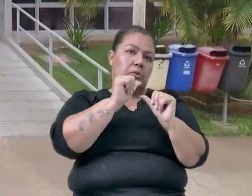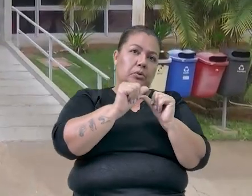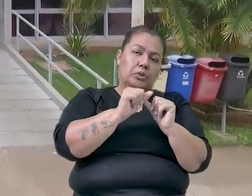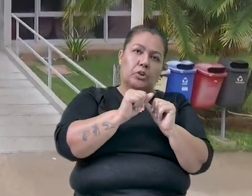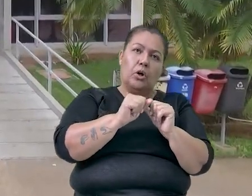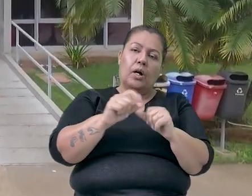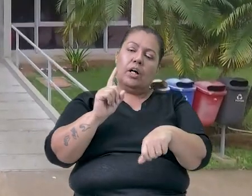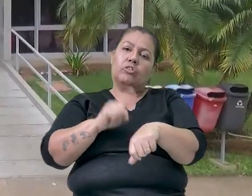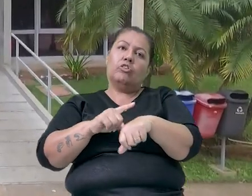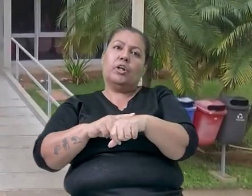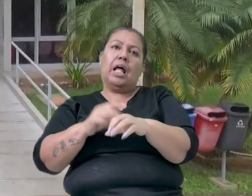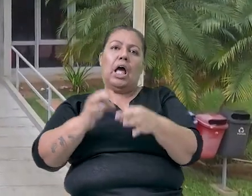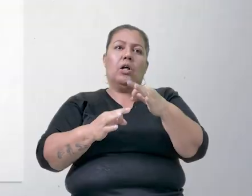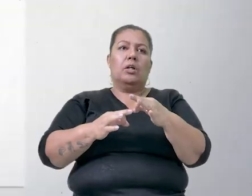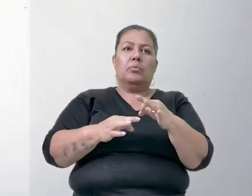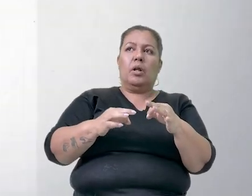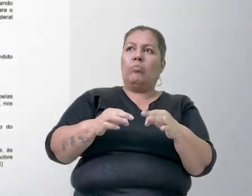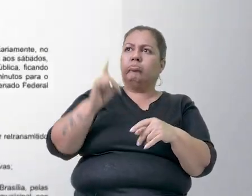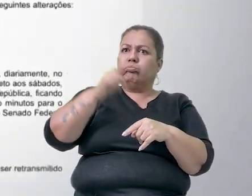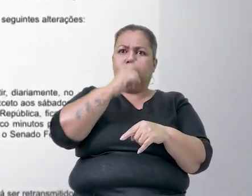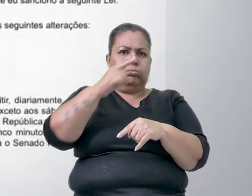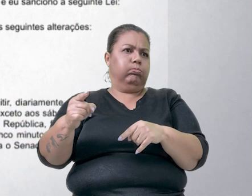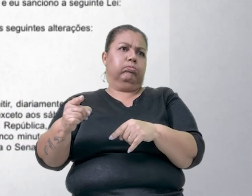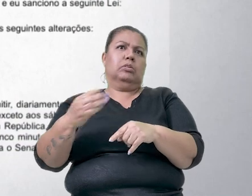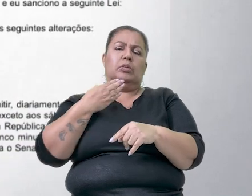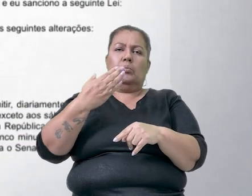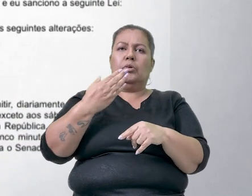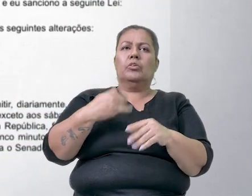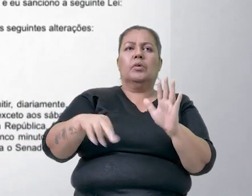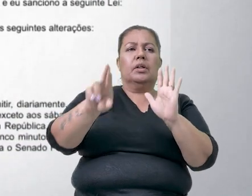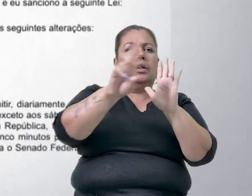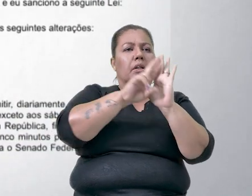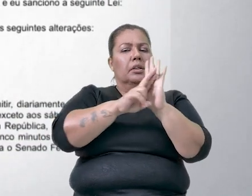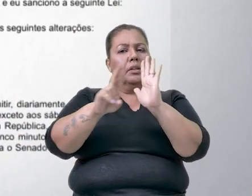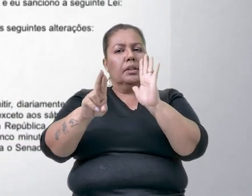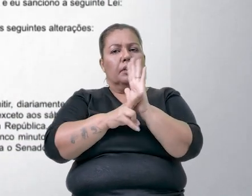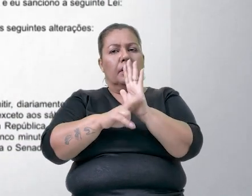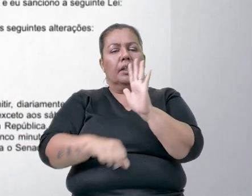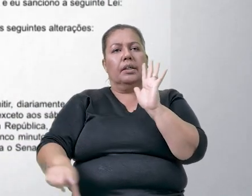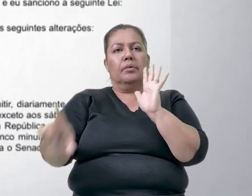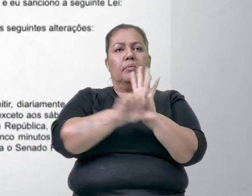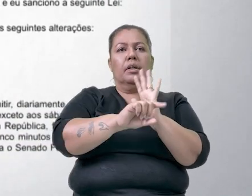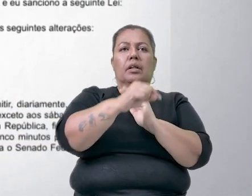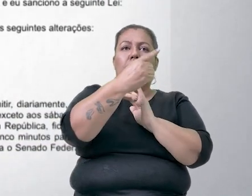e o tribunal negou o pedido. Com base nas regras estabelecidas pela Lei